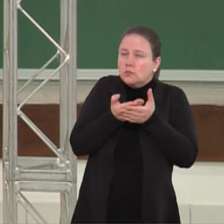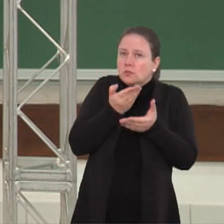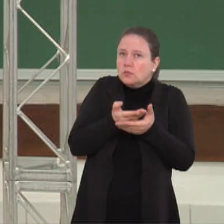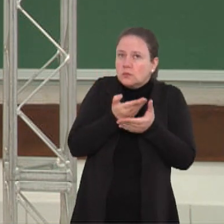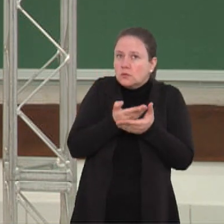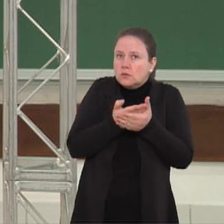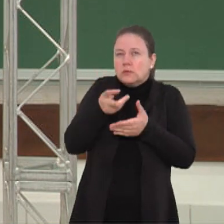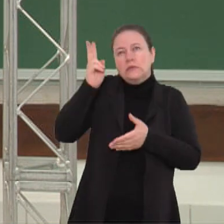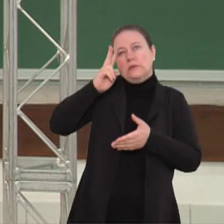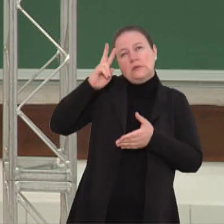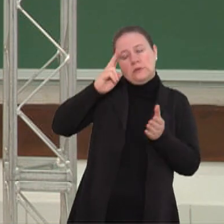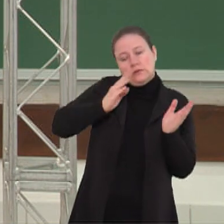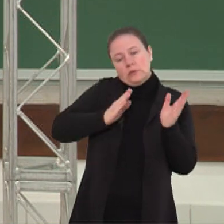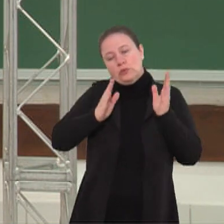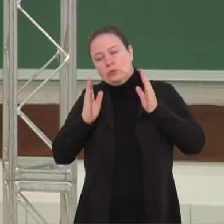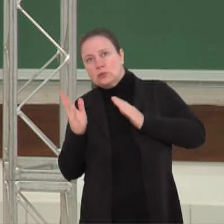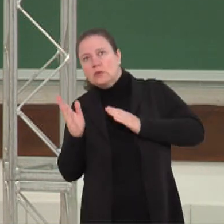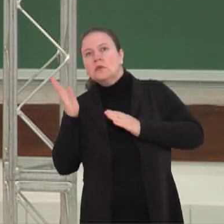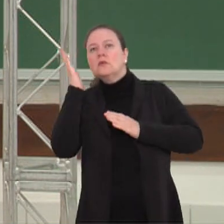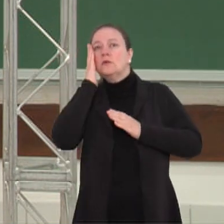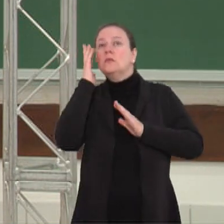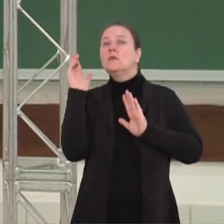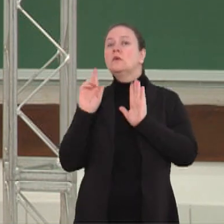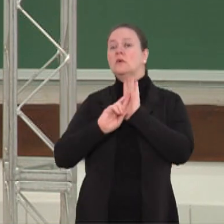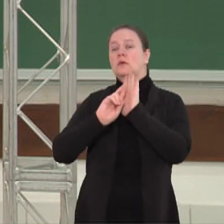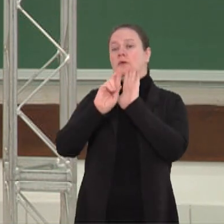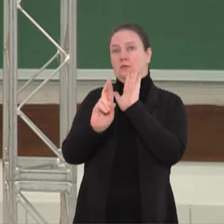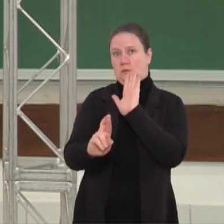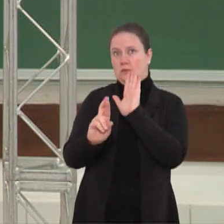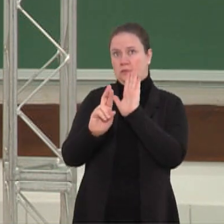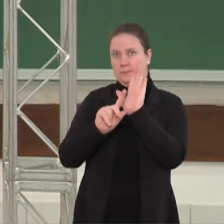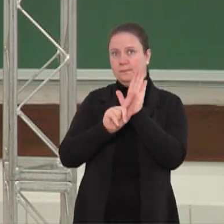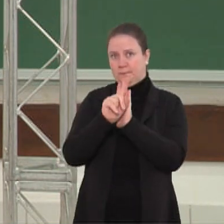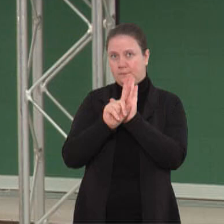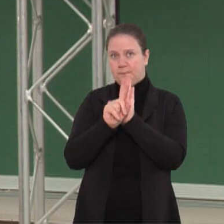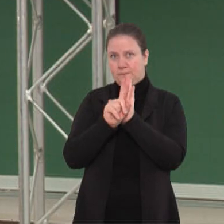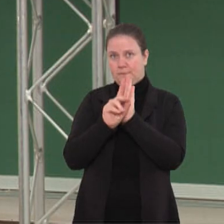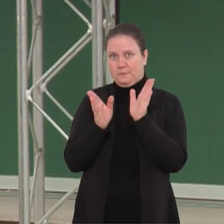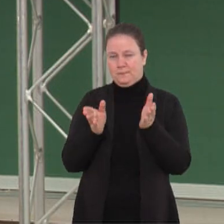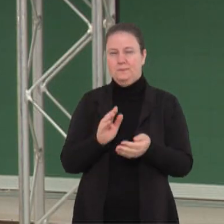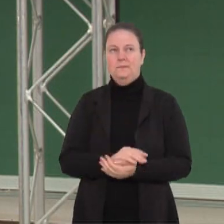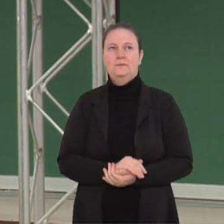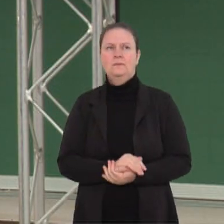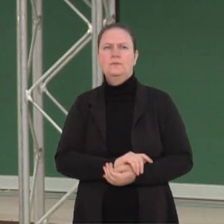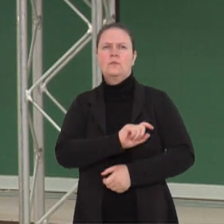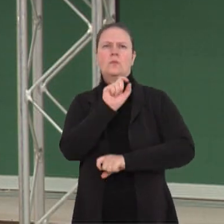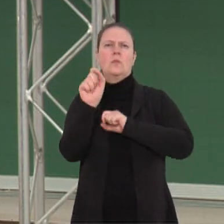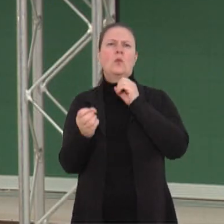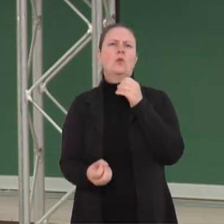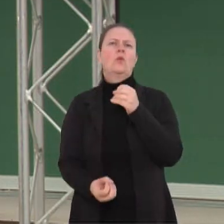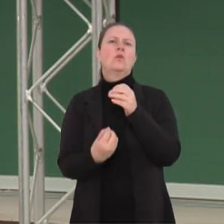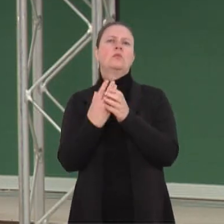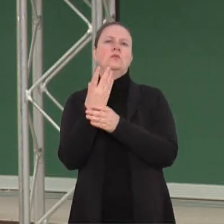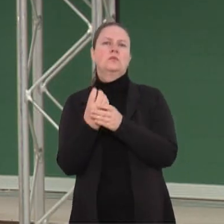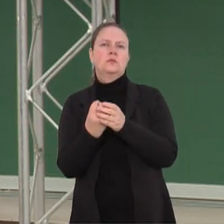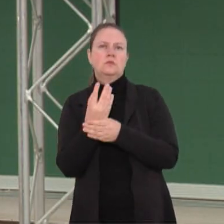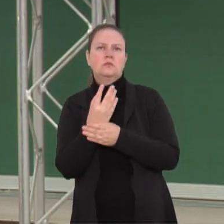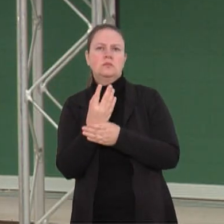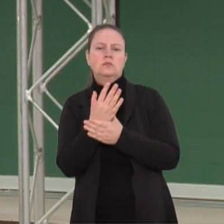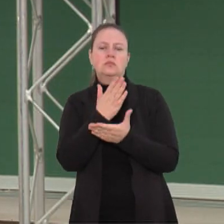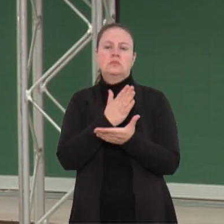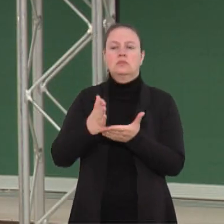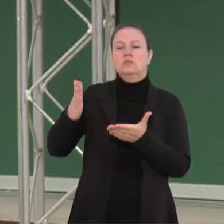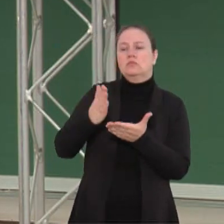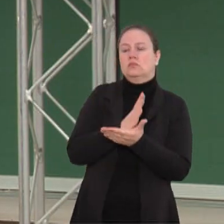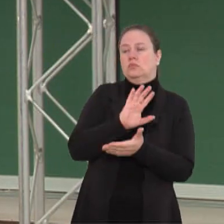de história para bem saber a resposta dessa pergunta? Vamos rever. Qual a origem da divisão